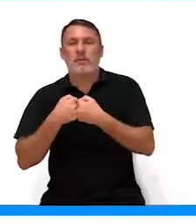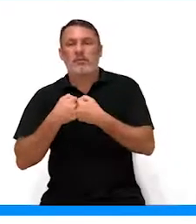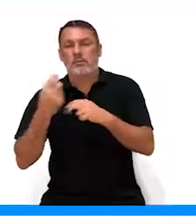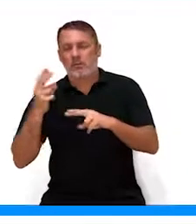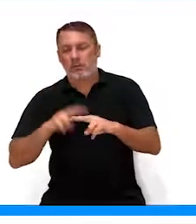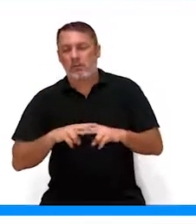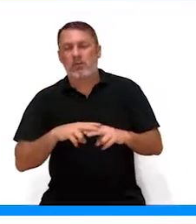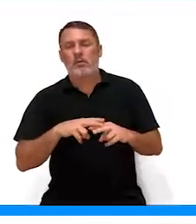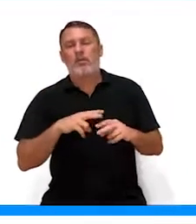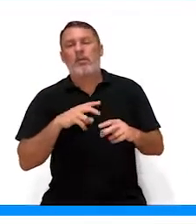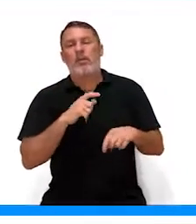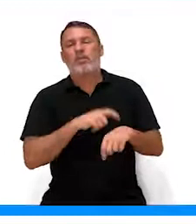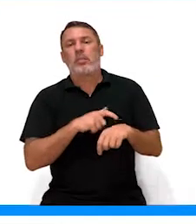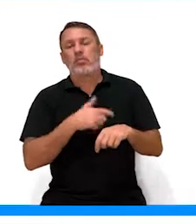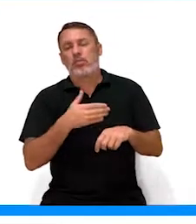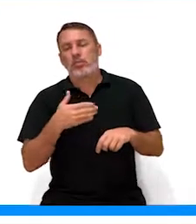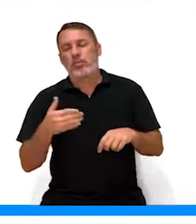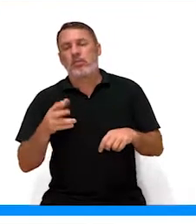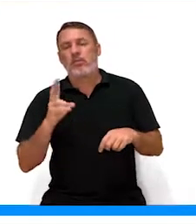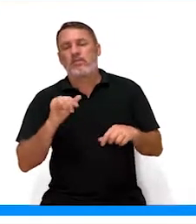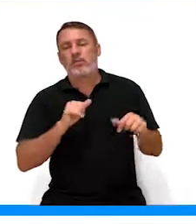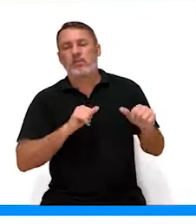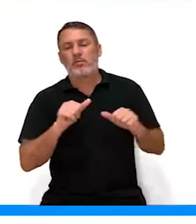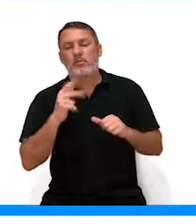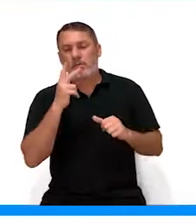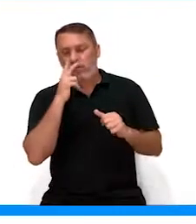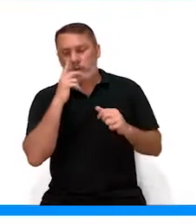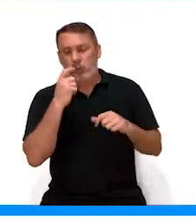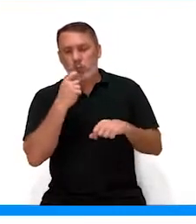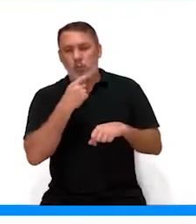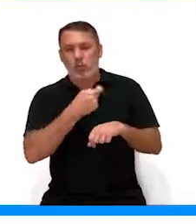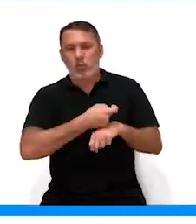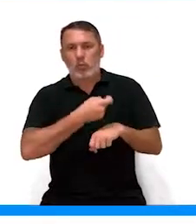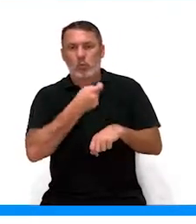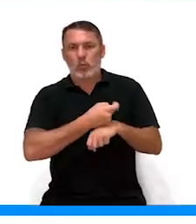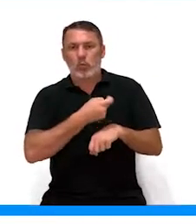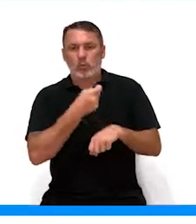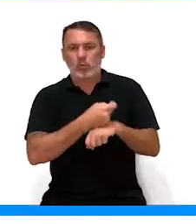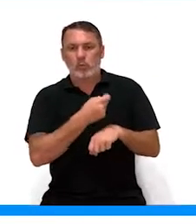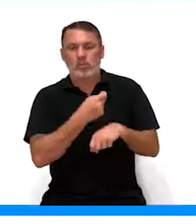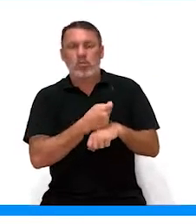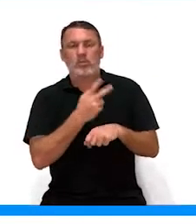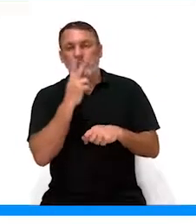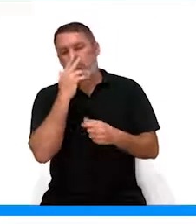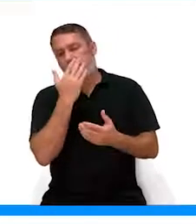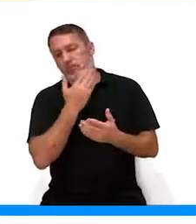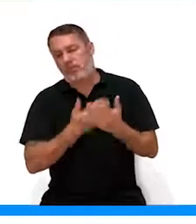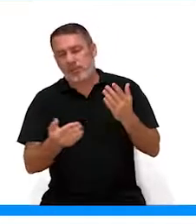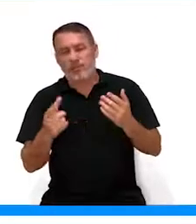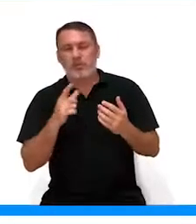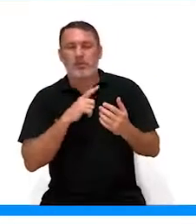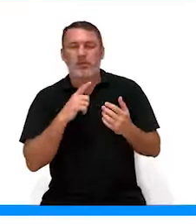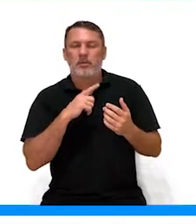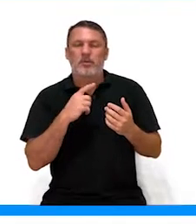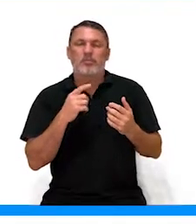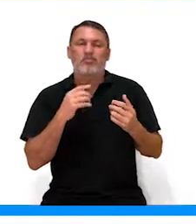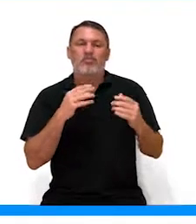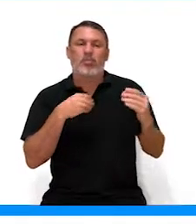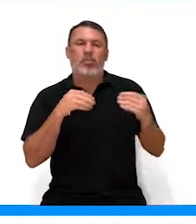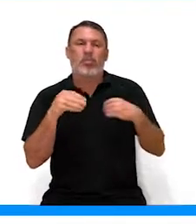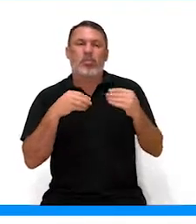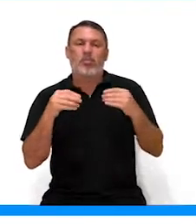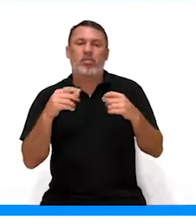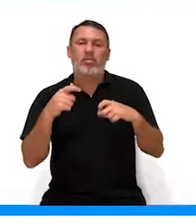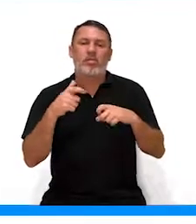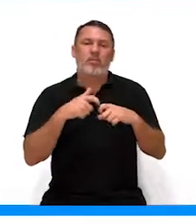elasticidade. Com o tempo, o que acontece? Essas fibras elas vão se calcificando, vão ficando mais duras, né? Então, elas vão perdendo